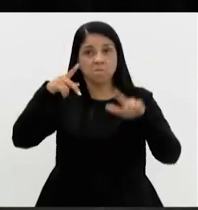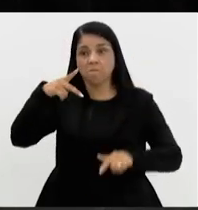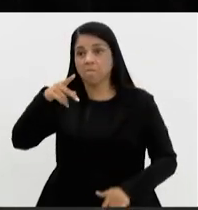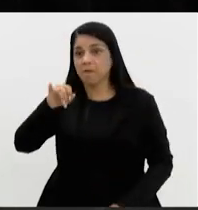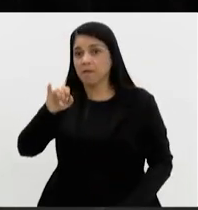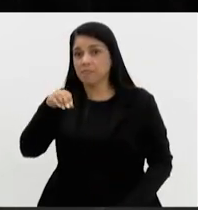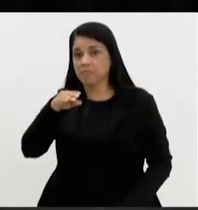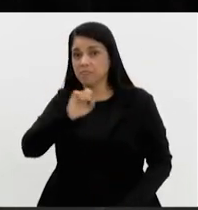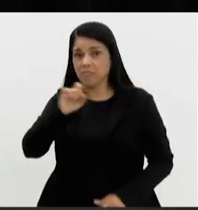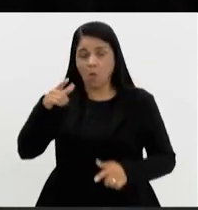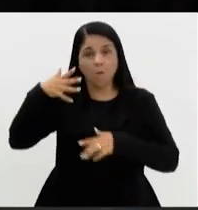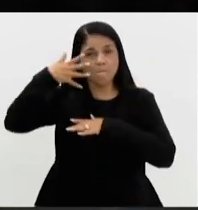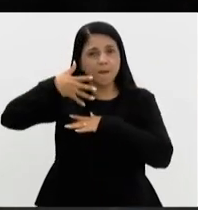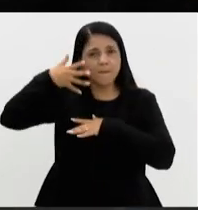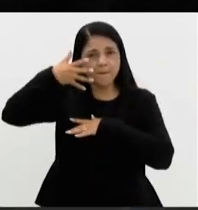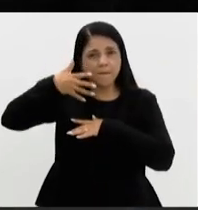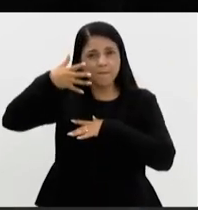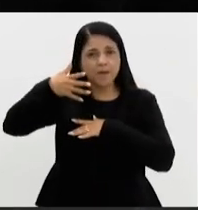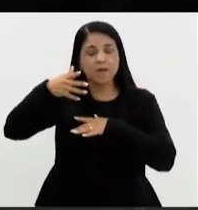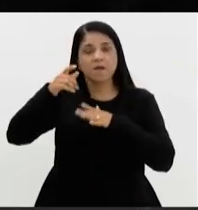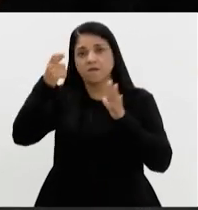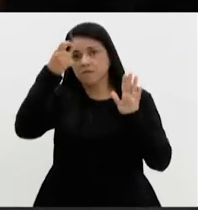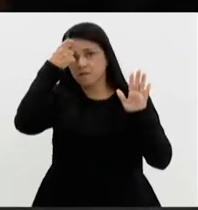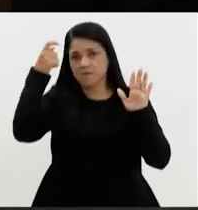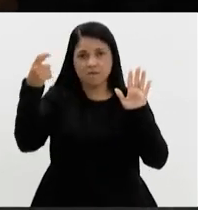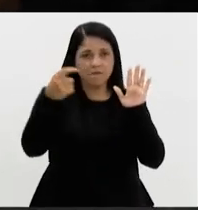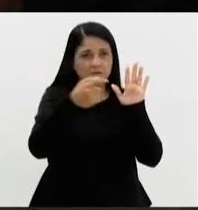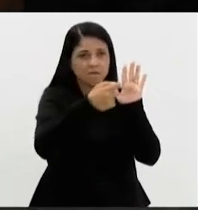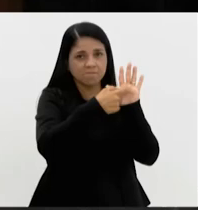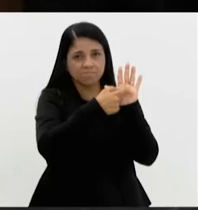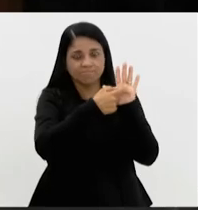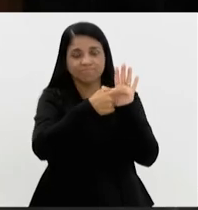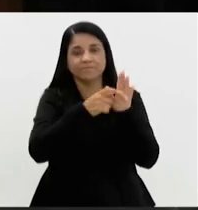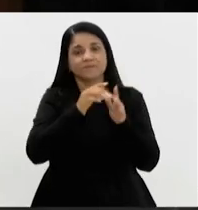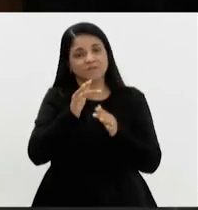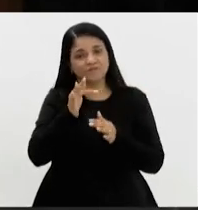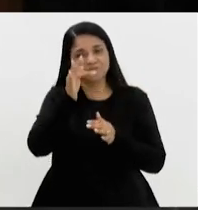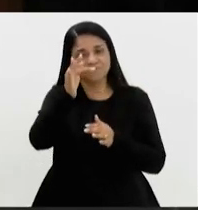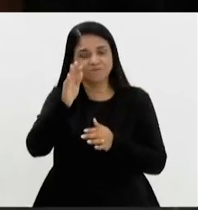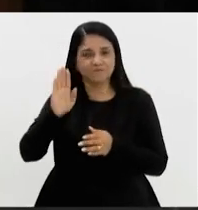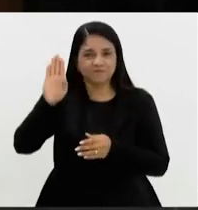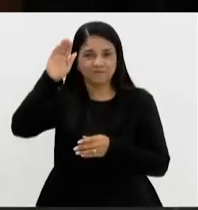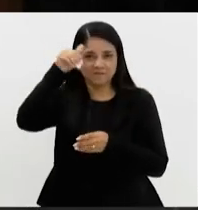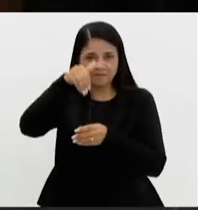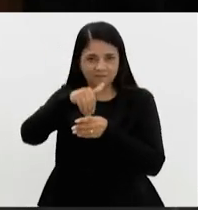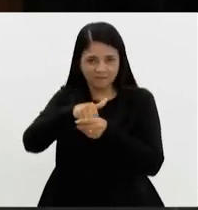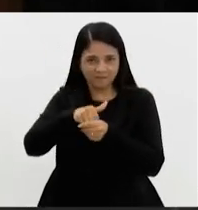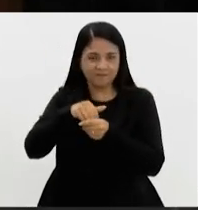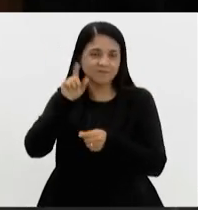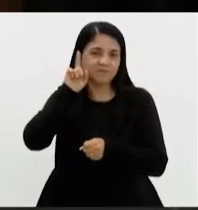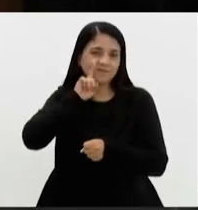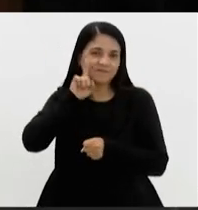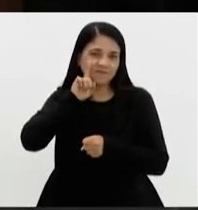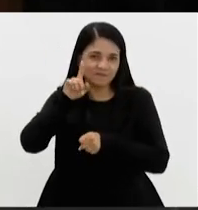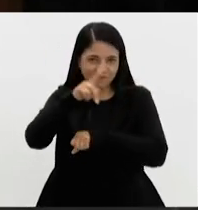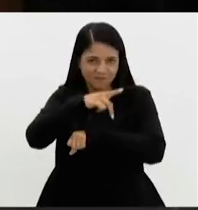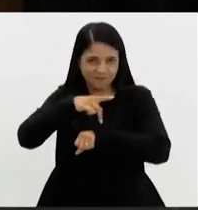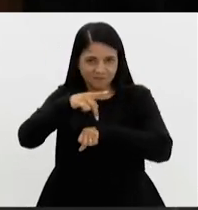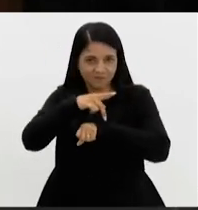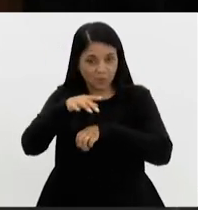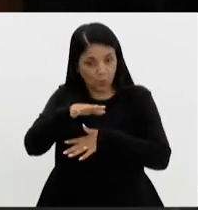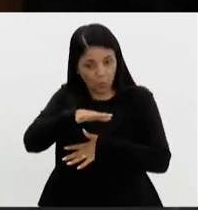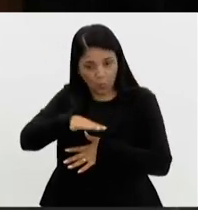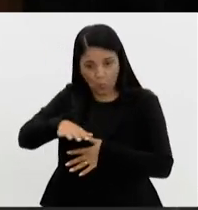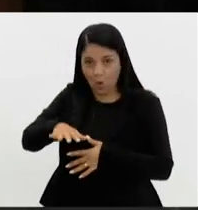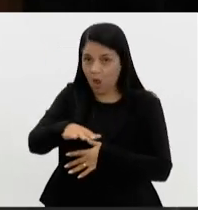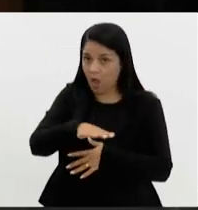para falar de Inteligência Artificial nas próximas eleições norte-americanas ou seja num ambiente que não